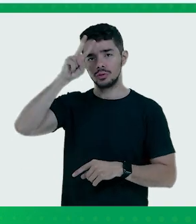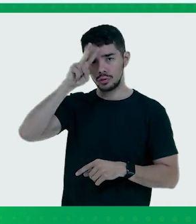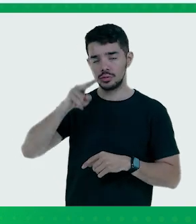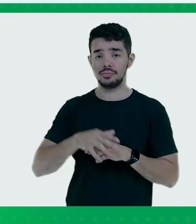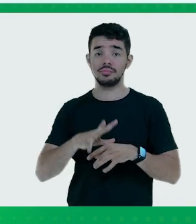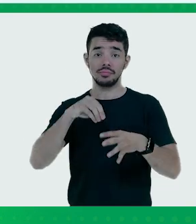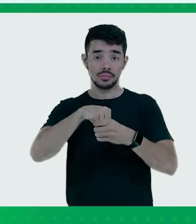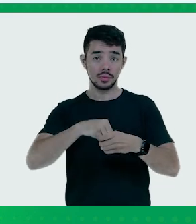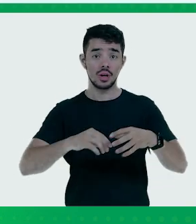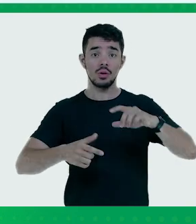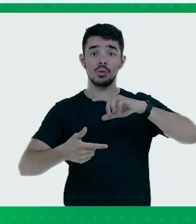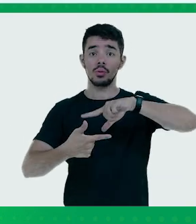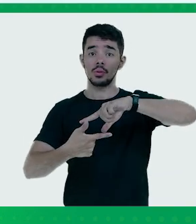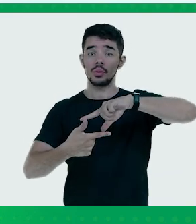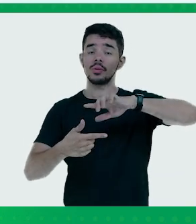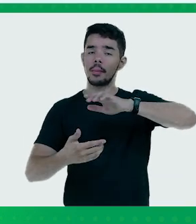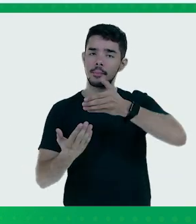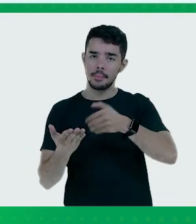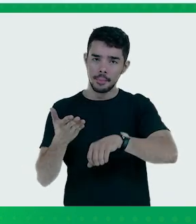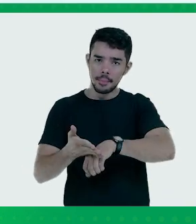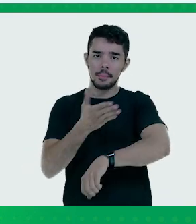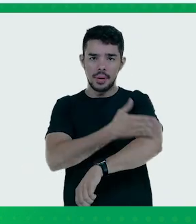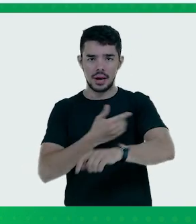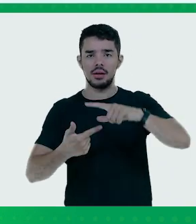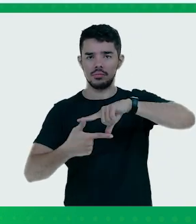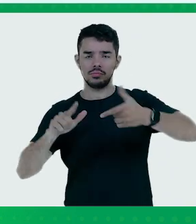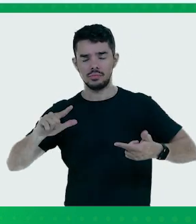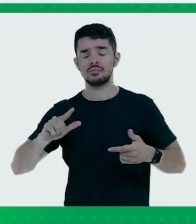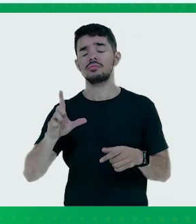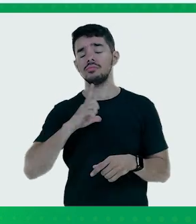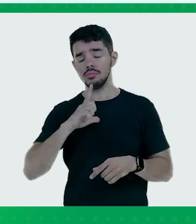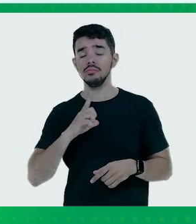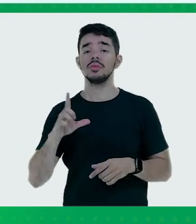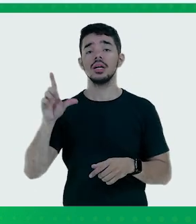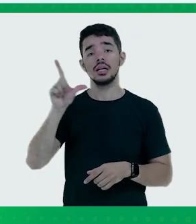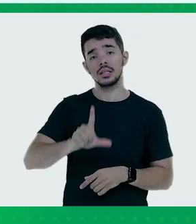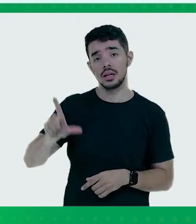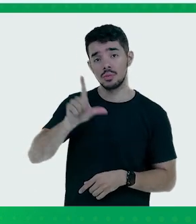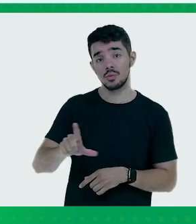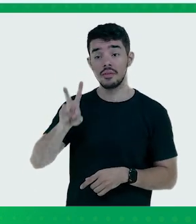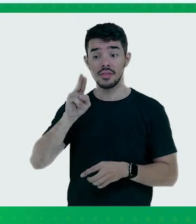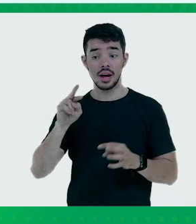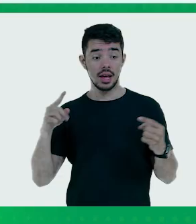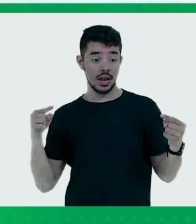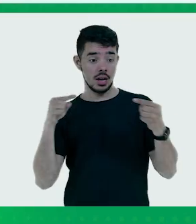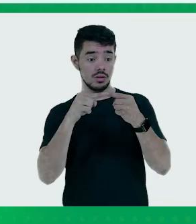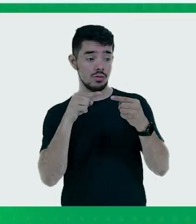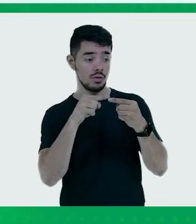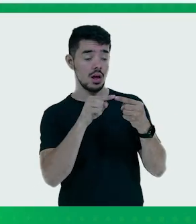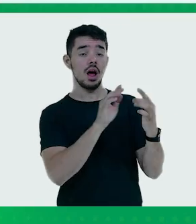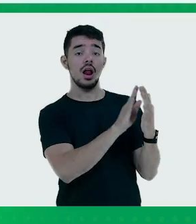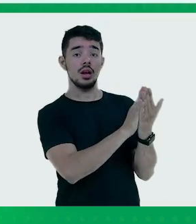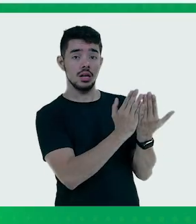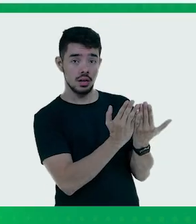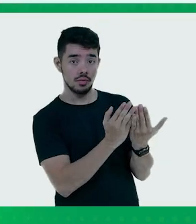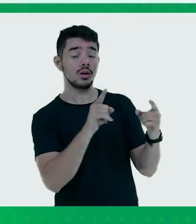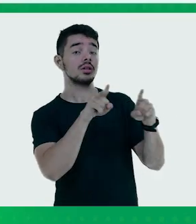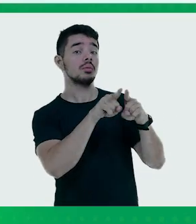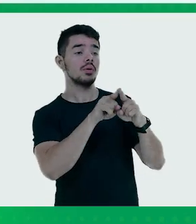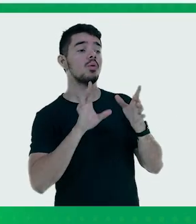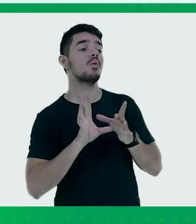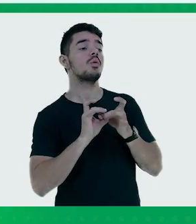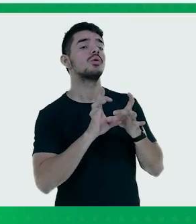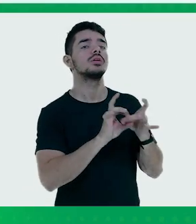de pré-modernismo, nós vamos ter questões sobre literatura que vão relacionar a obra e o